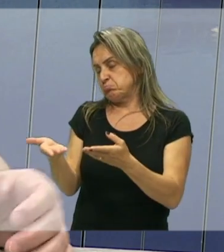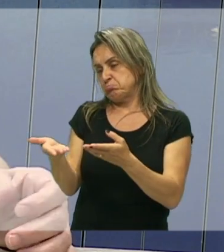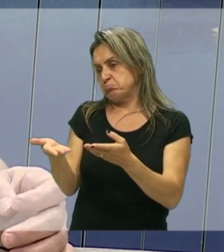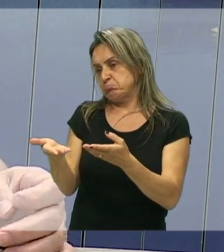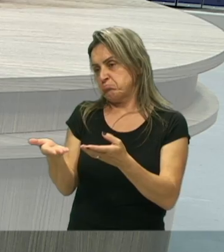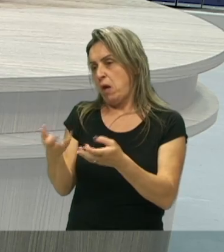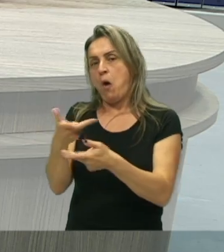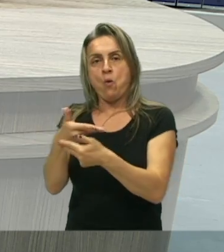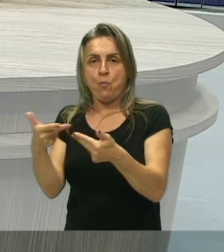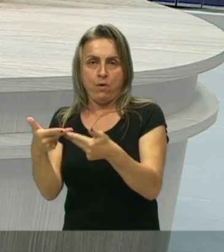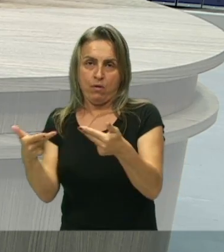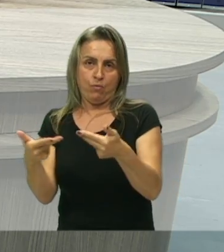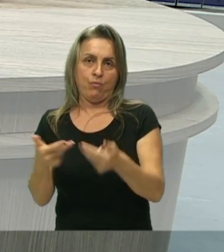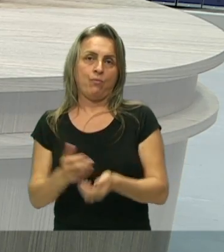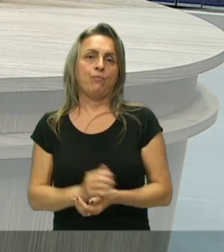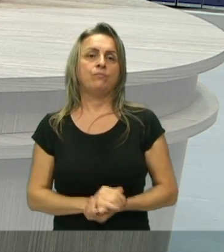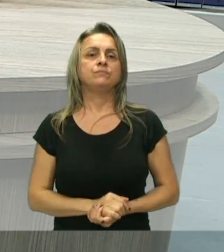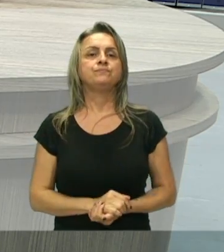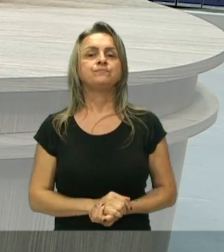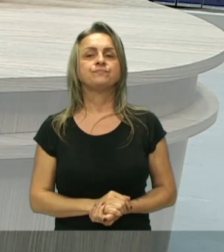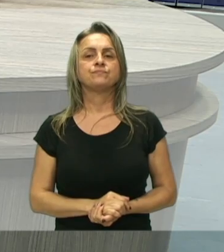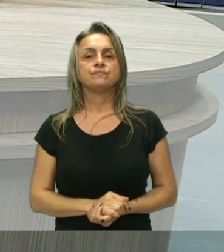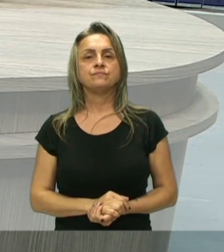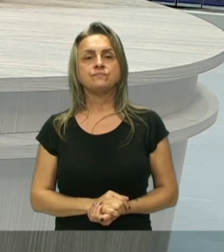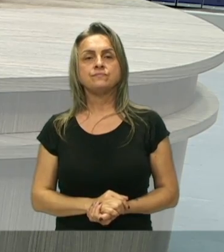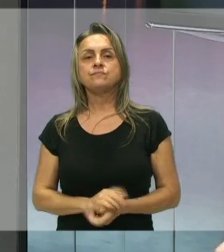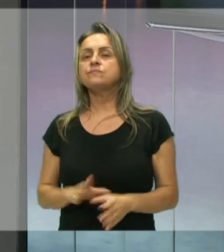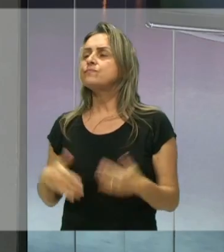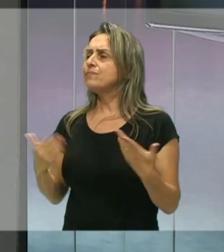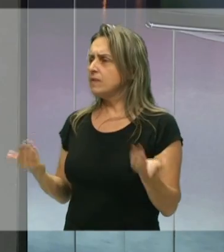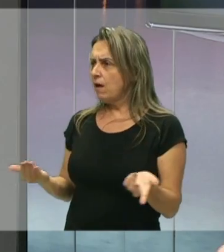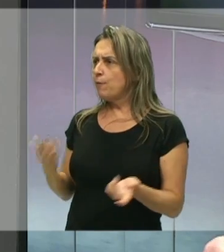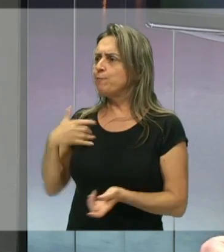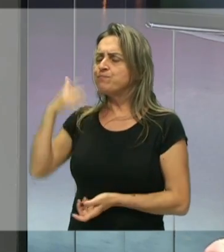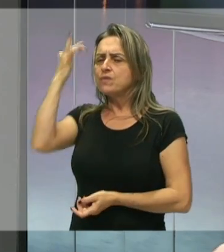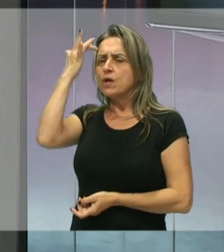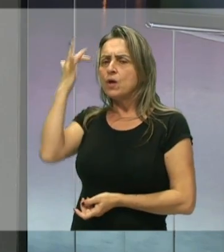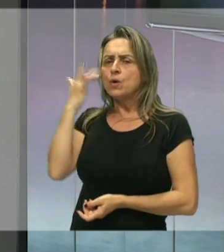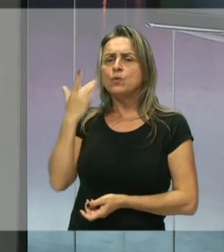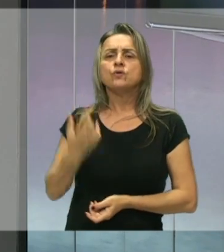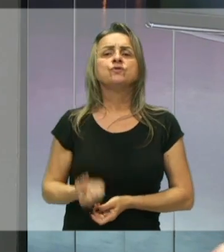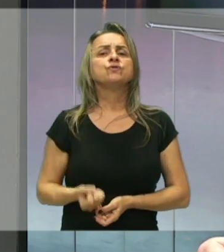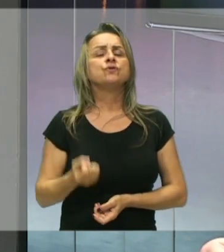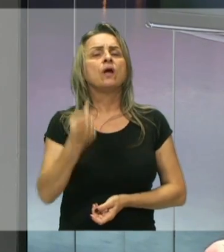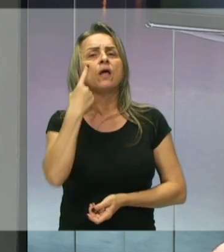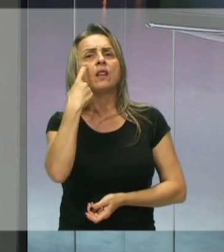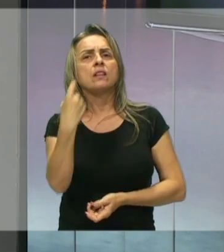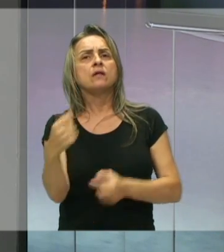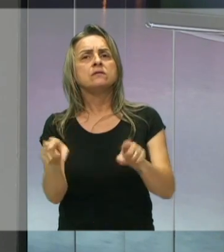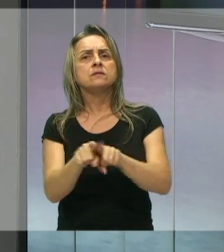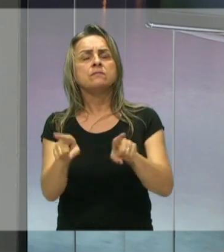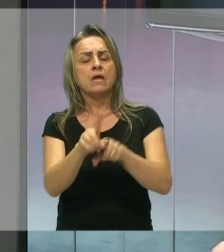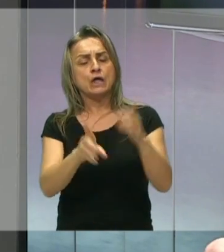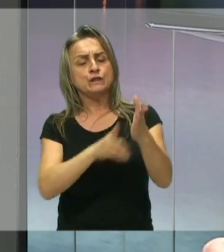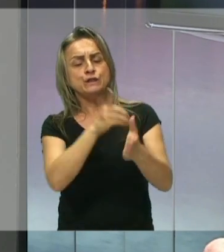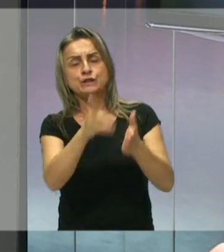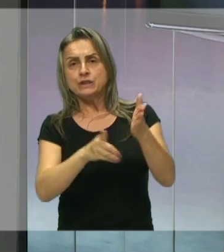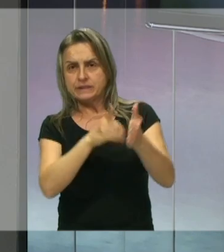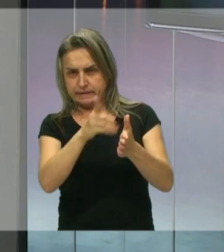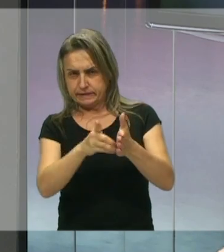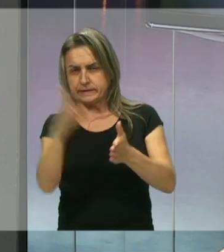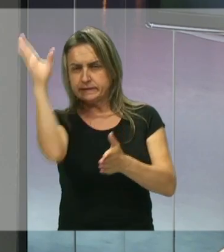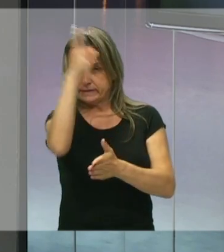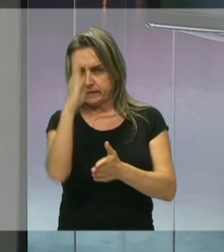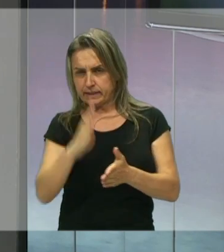serviço. E assim, achei muito interessante também que as diretrizes da Nacional que estão